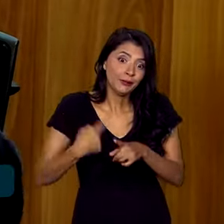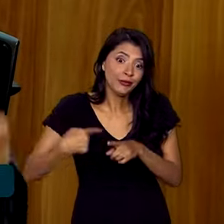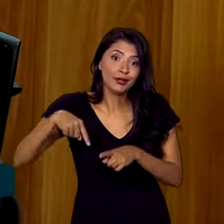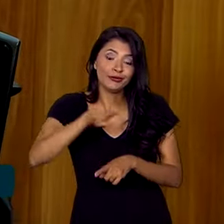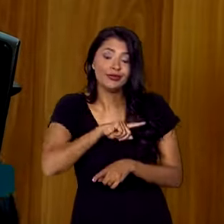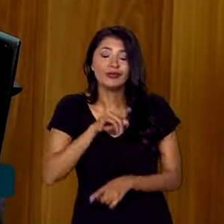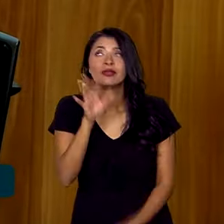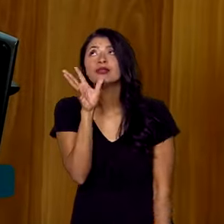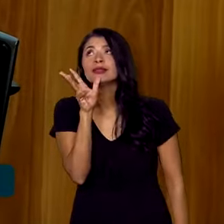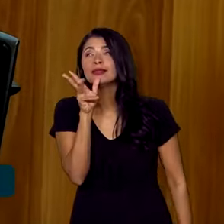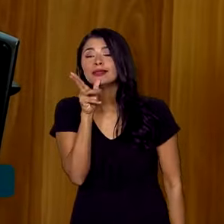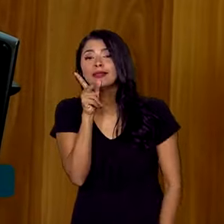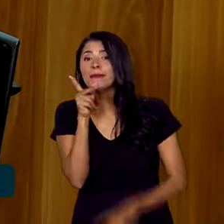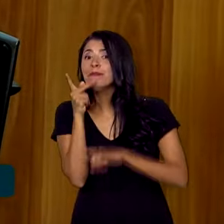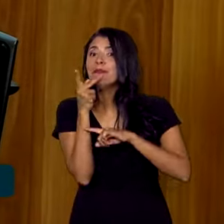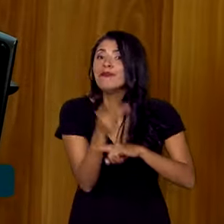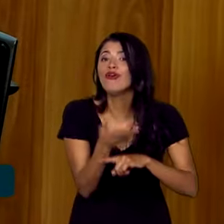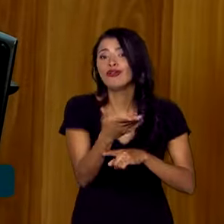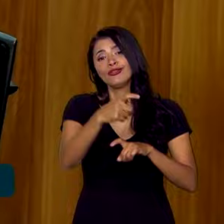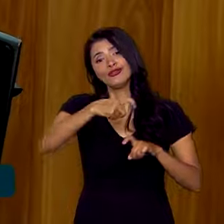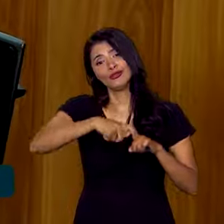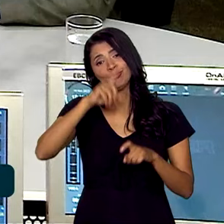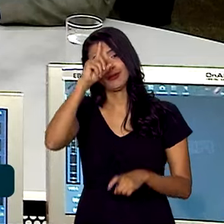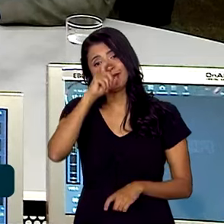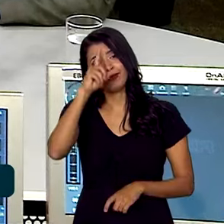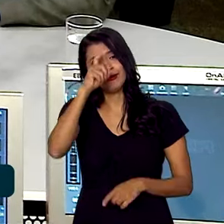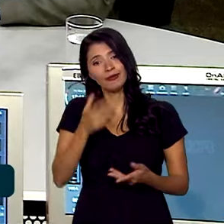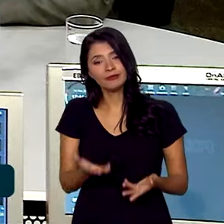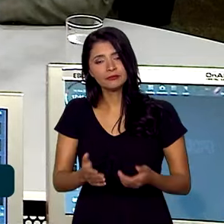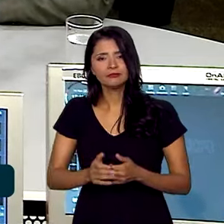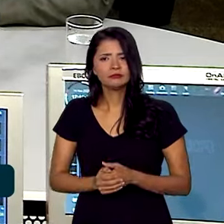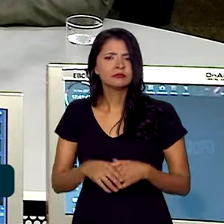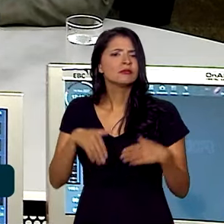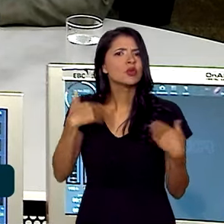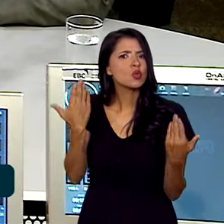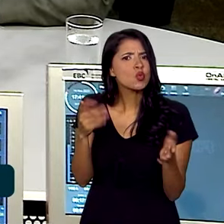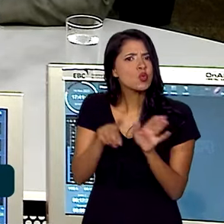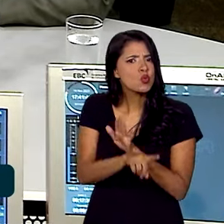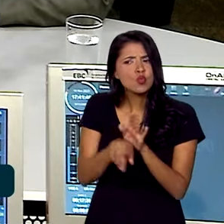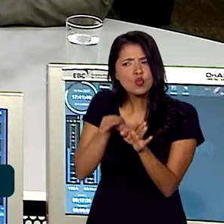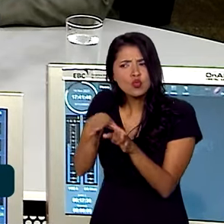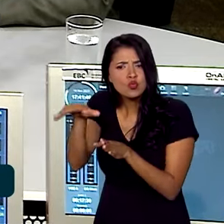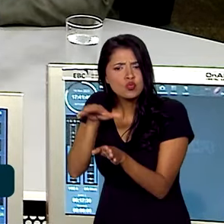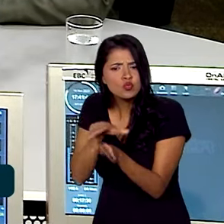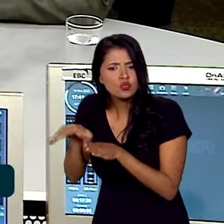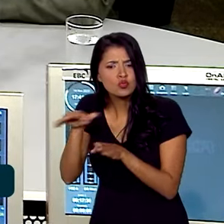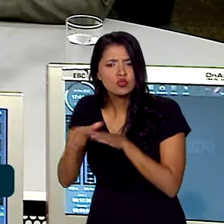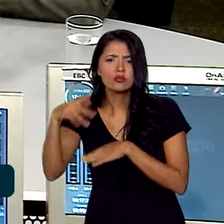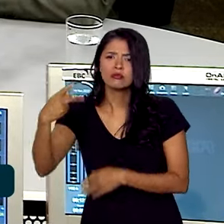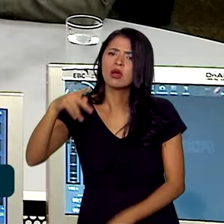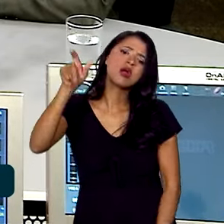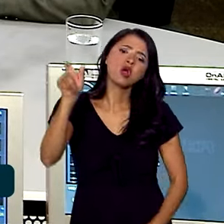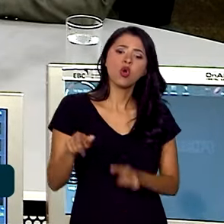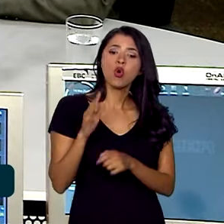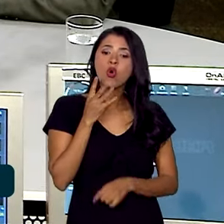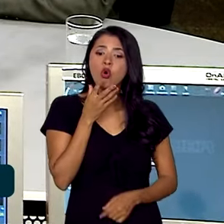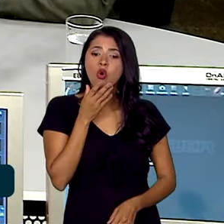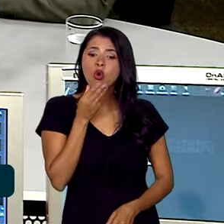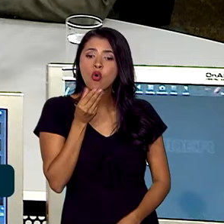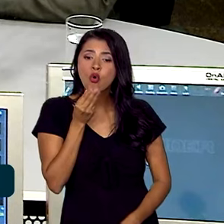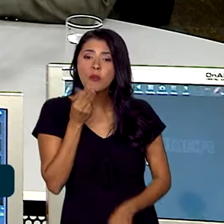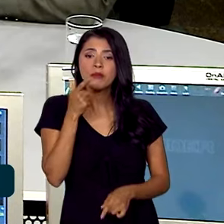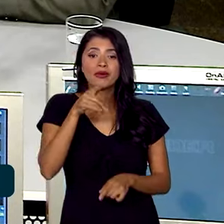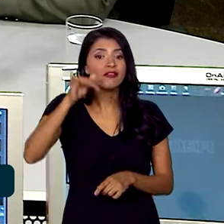demora muito tempo para procurar o serviço de saúde Qual seria assim a orientação básica para todo homem em termos de prevenção de